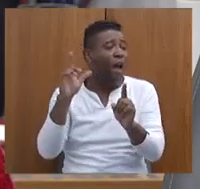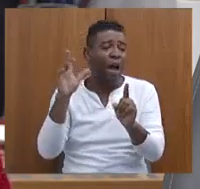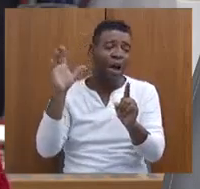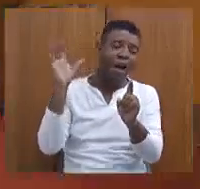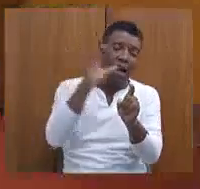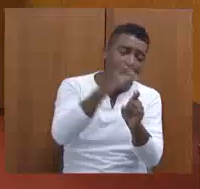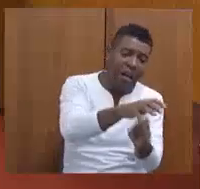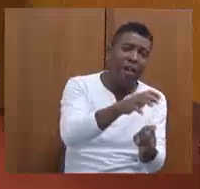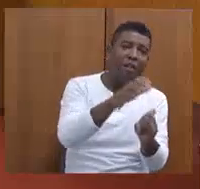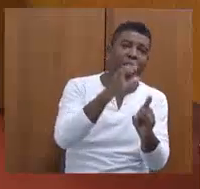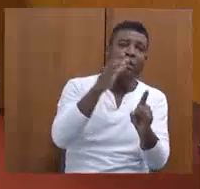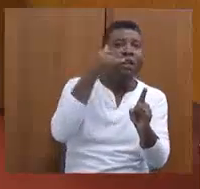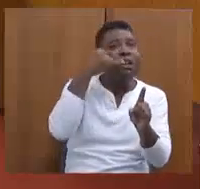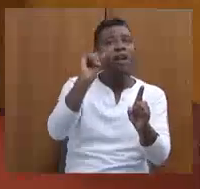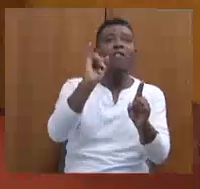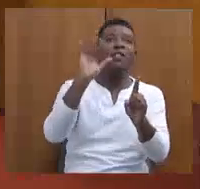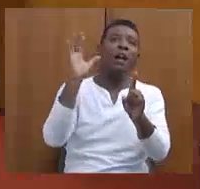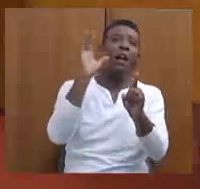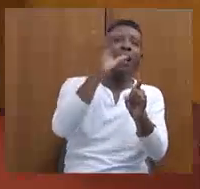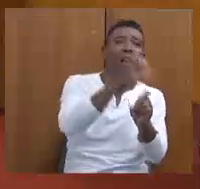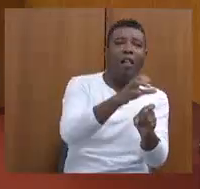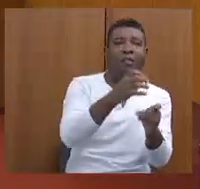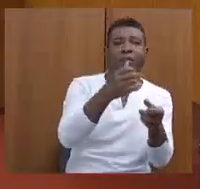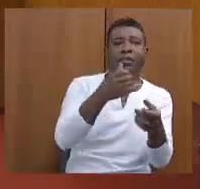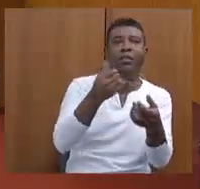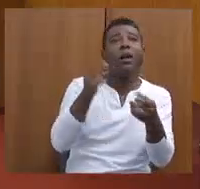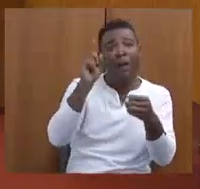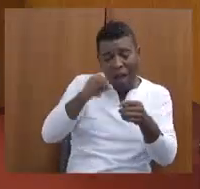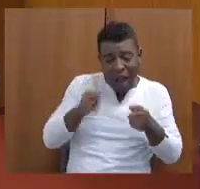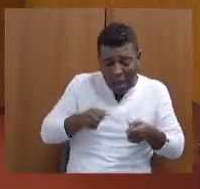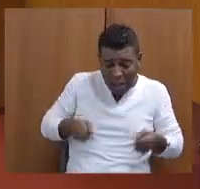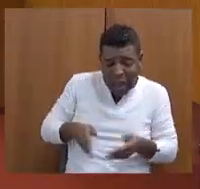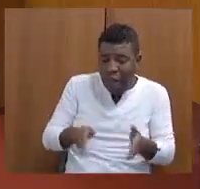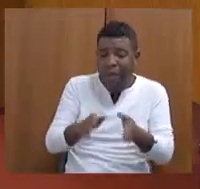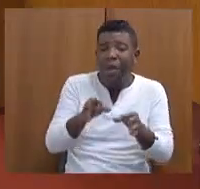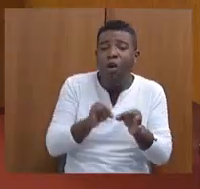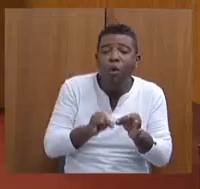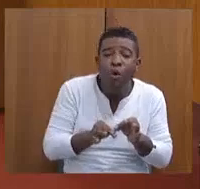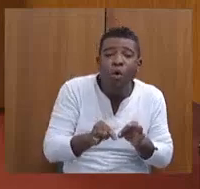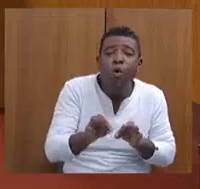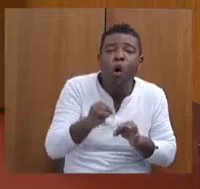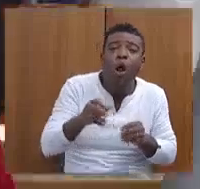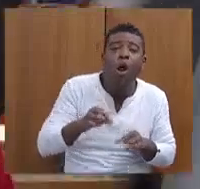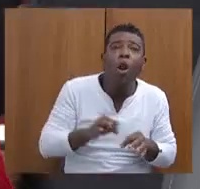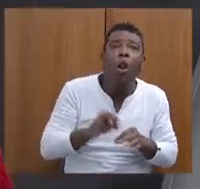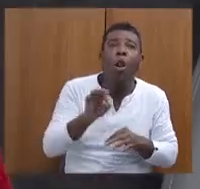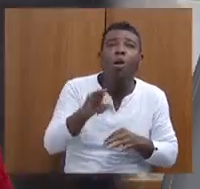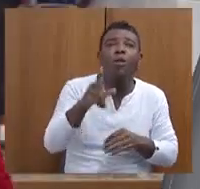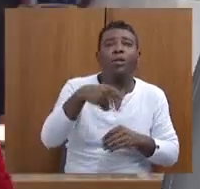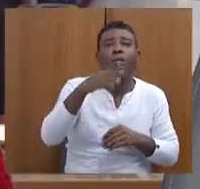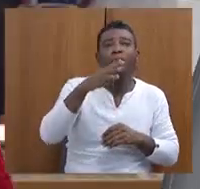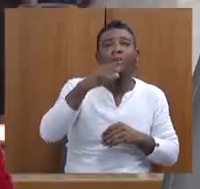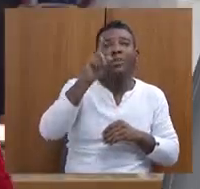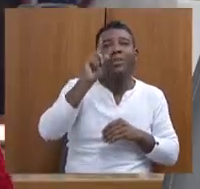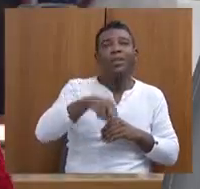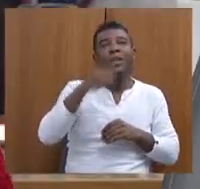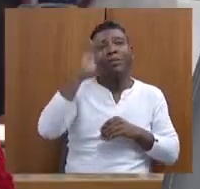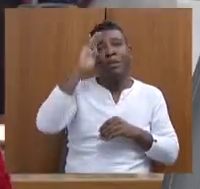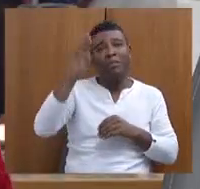acho que é um longo caminho que nós temos do Vale do Jequitinhonha